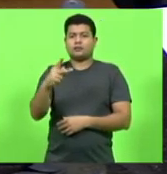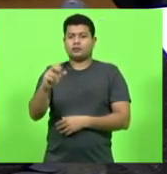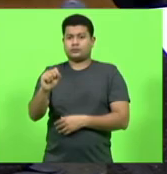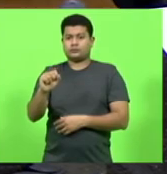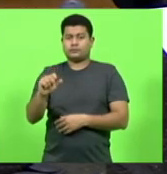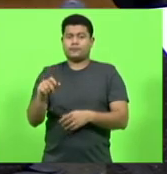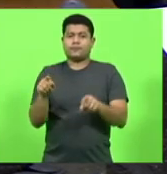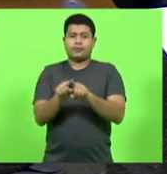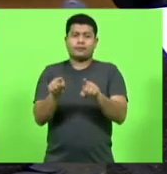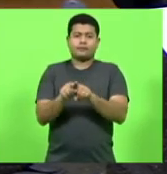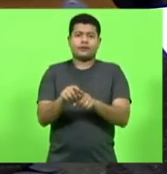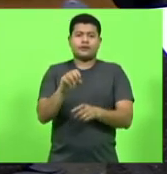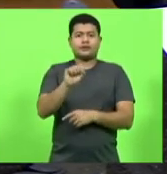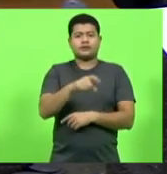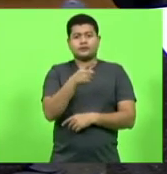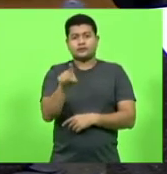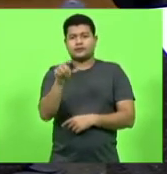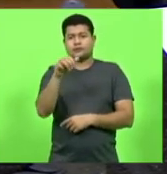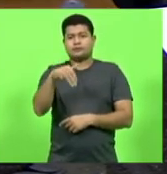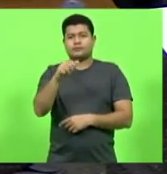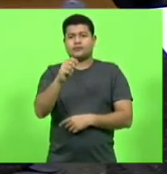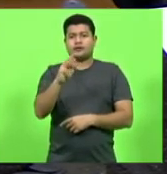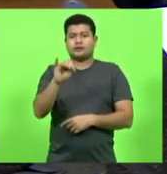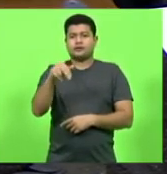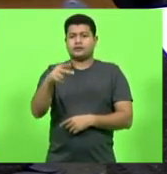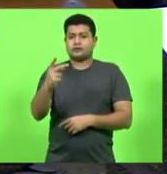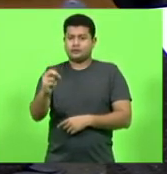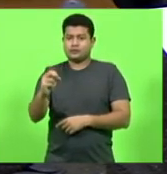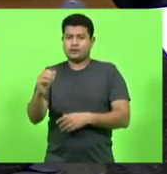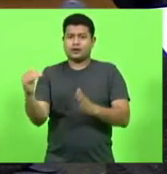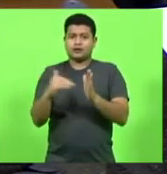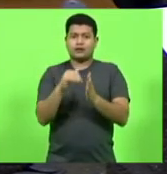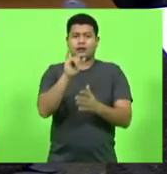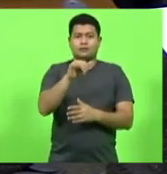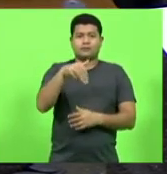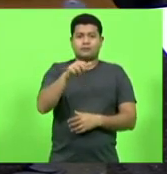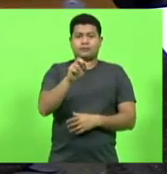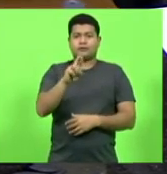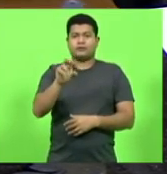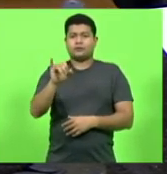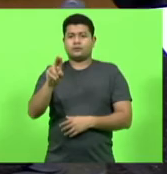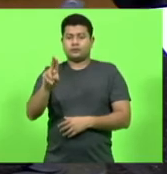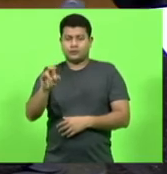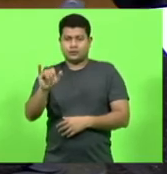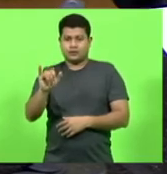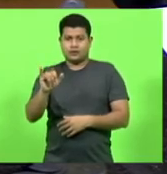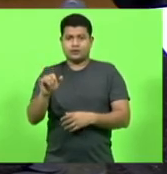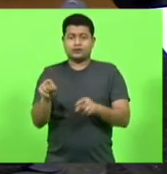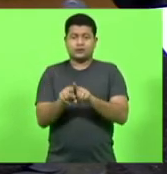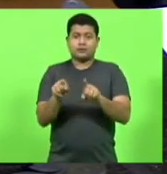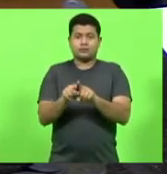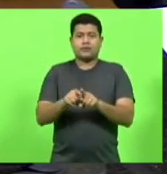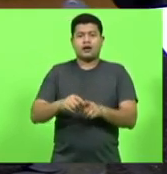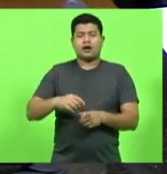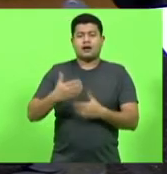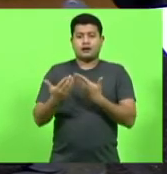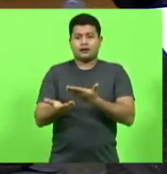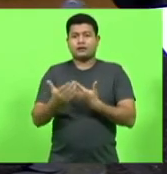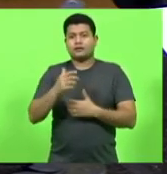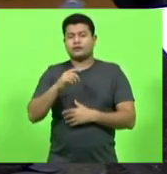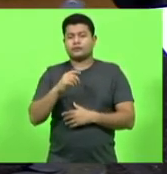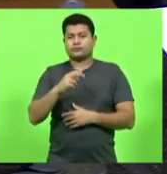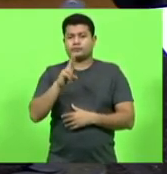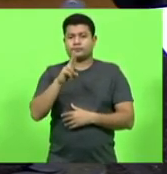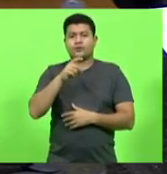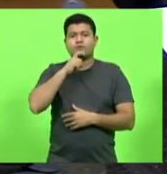Imaruí. Nós temos Imaruí, a Pescaria Brava. Nós temos Urubici, a Rio Rufino. Nós